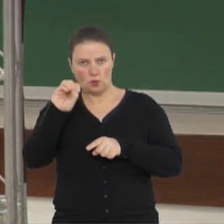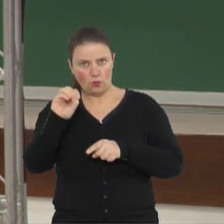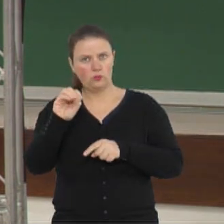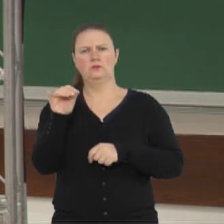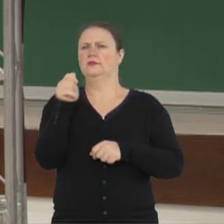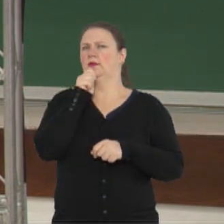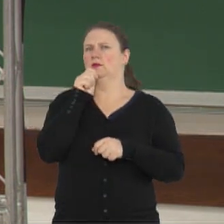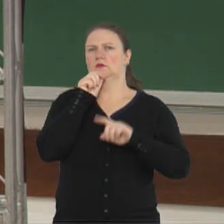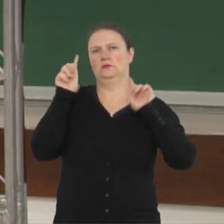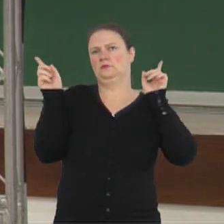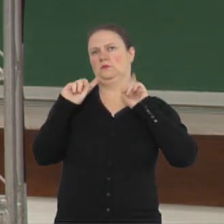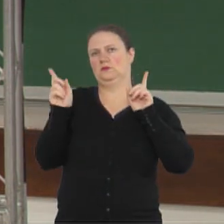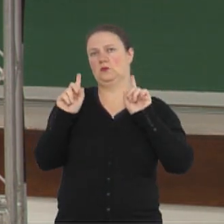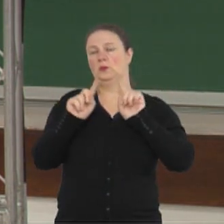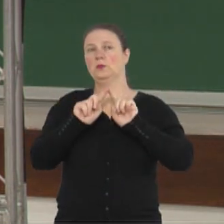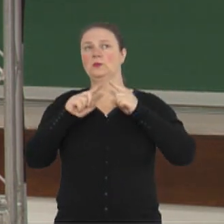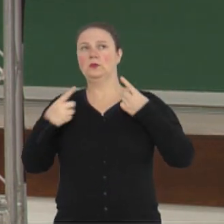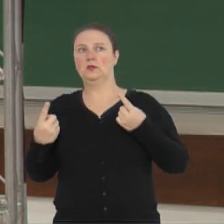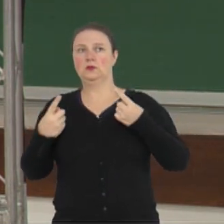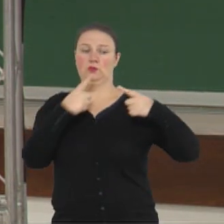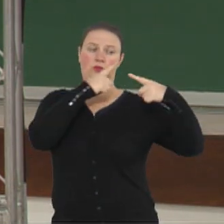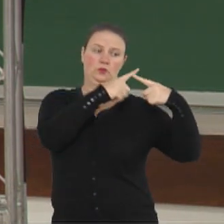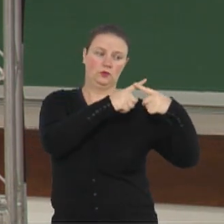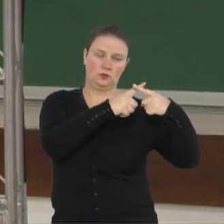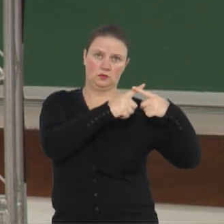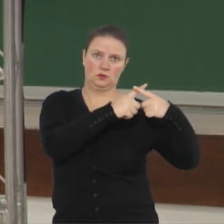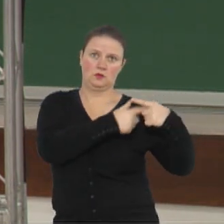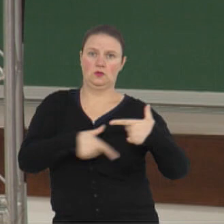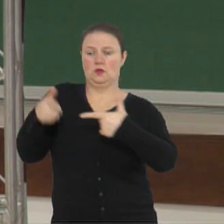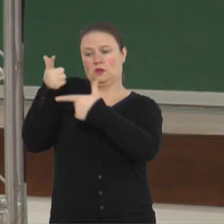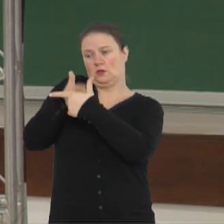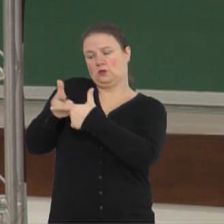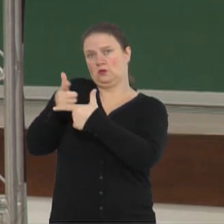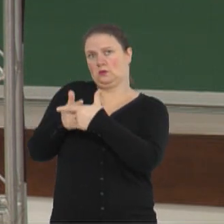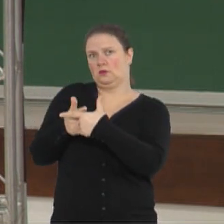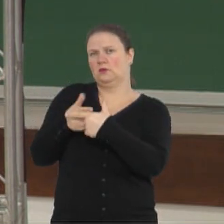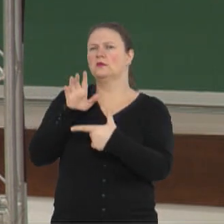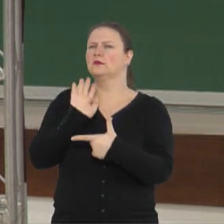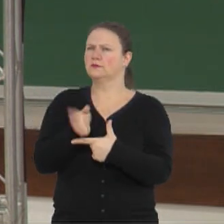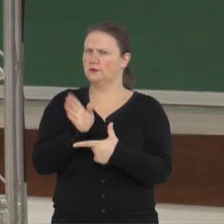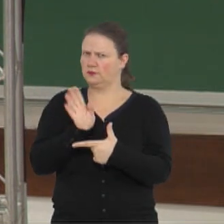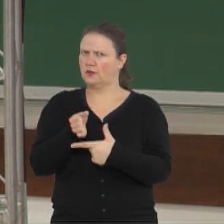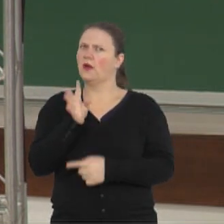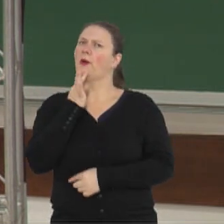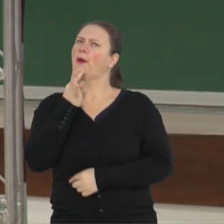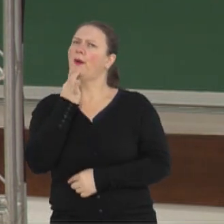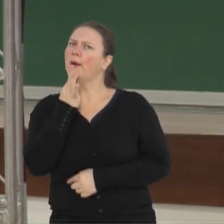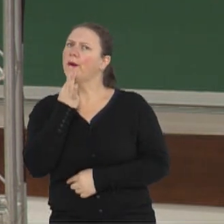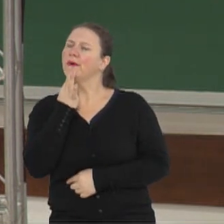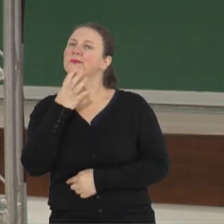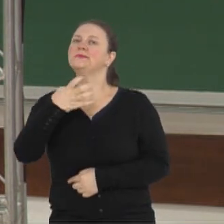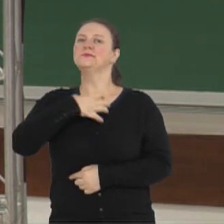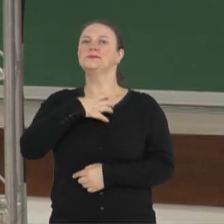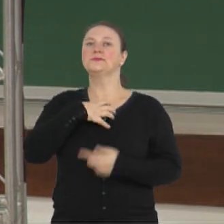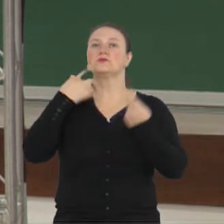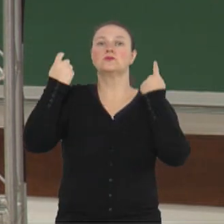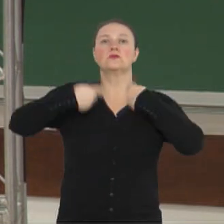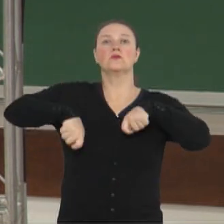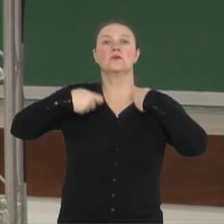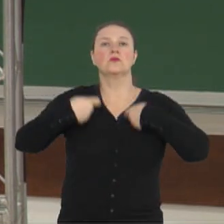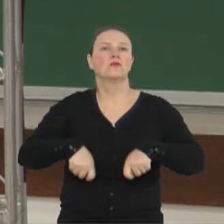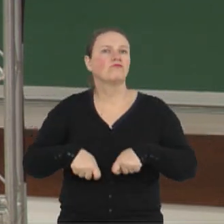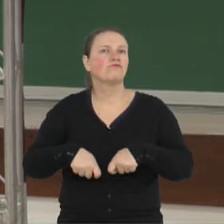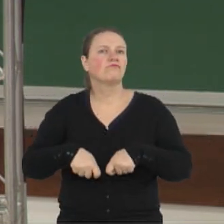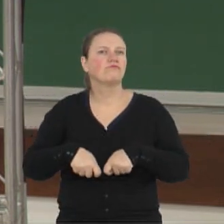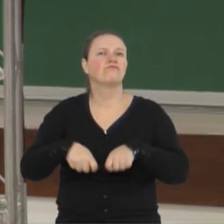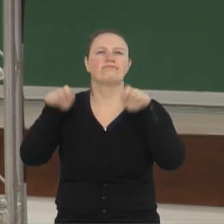mais adiante. Porém, multiplicação e divisão nós já vimos. Desta forma, é preciso ter